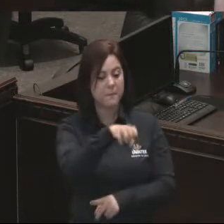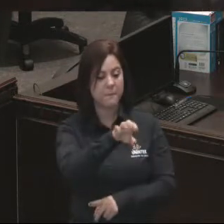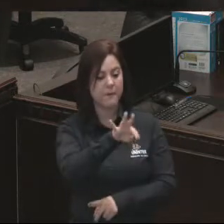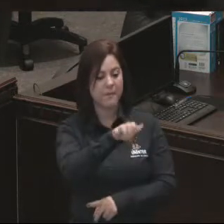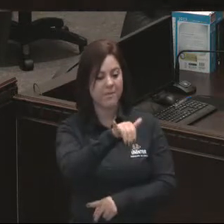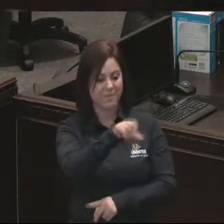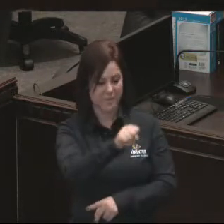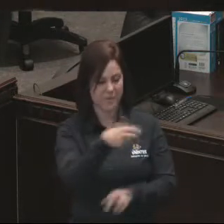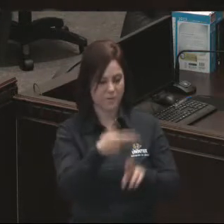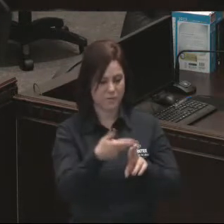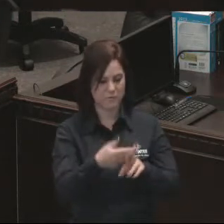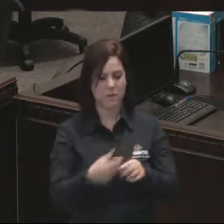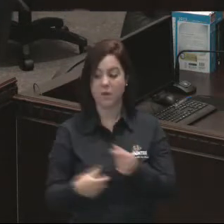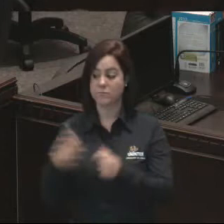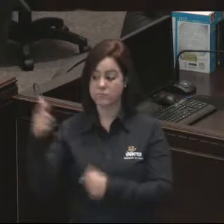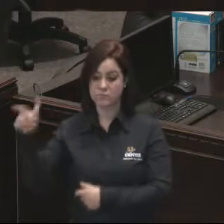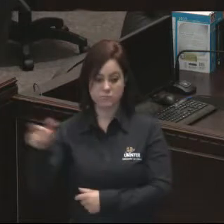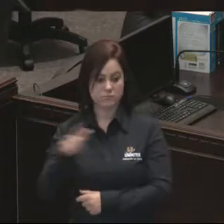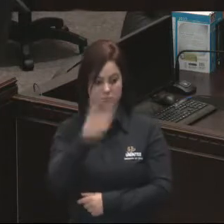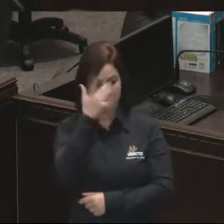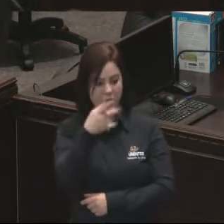focando um pouquinho mais o ambiente aquático.